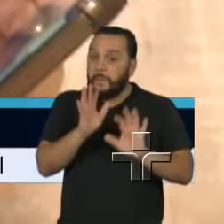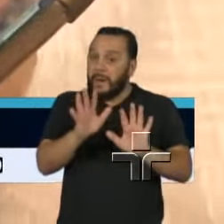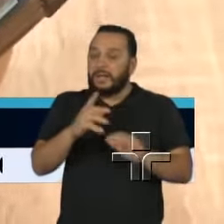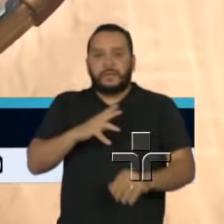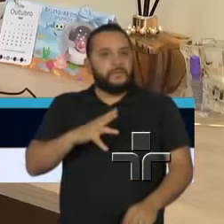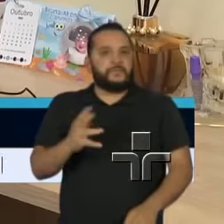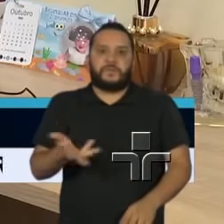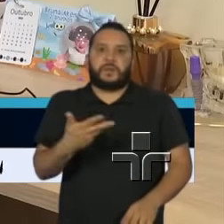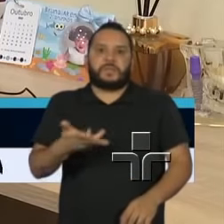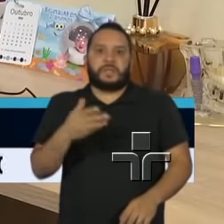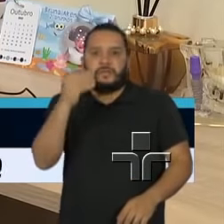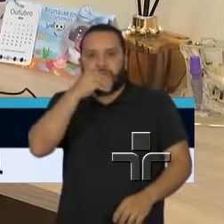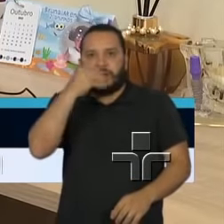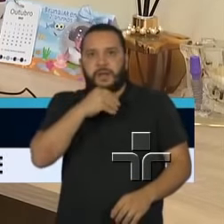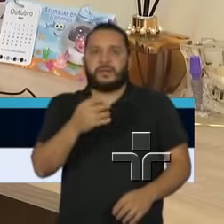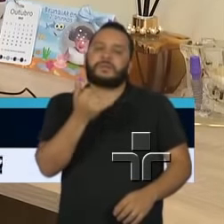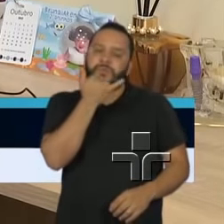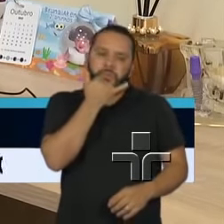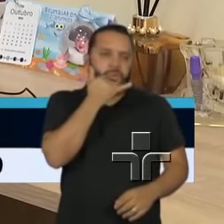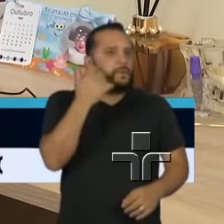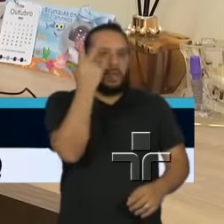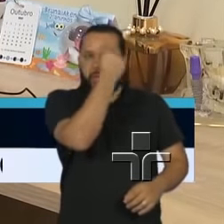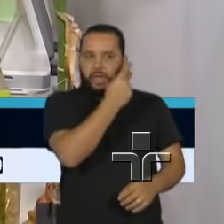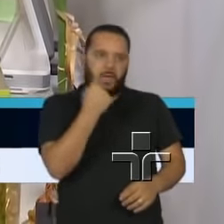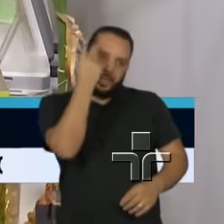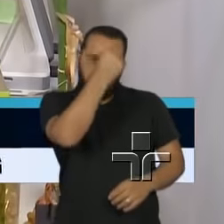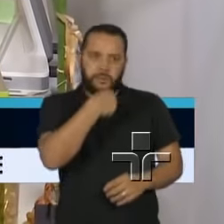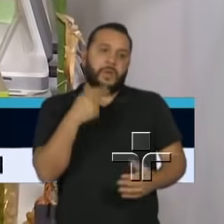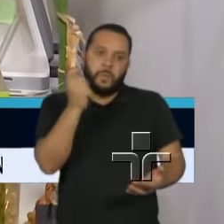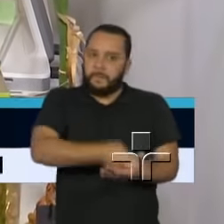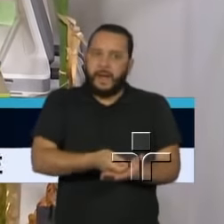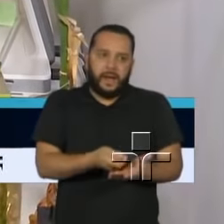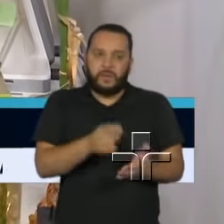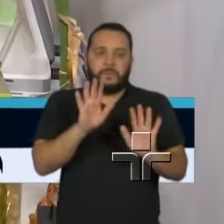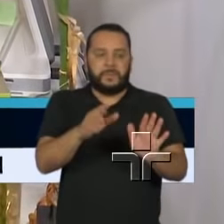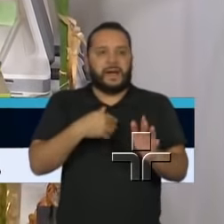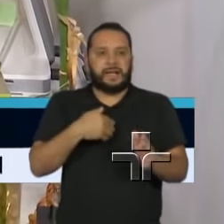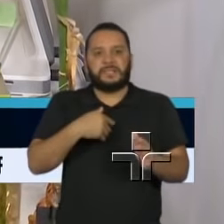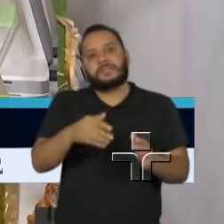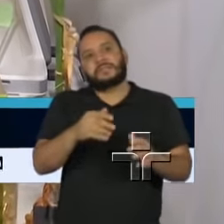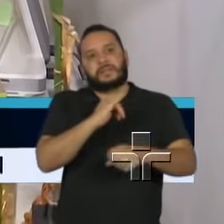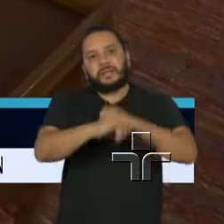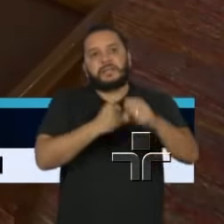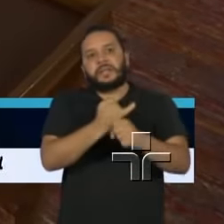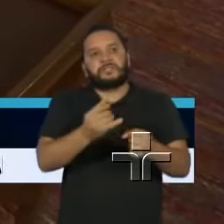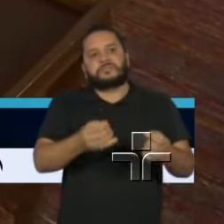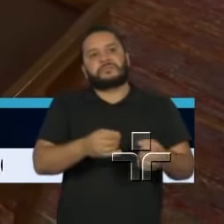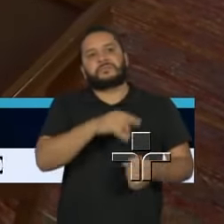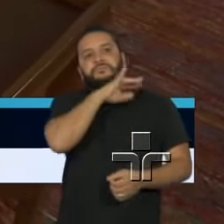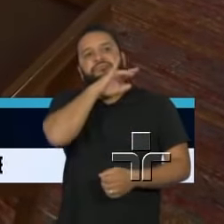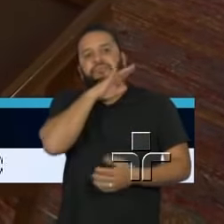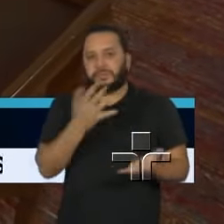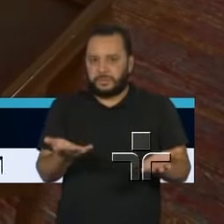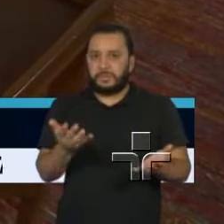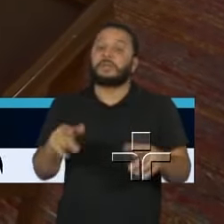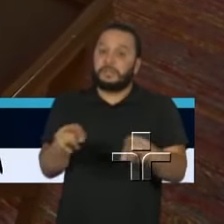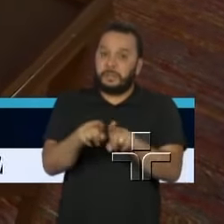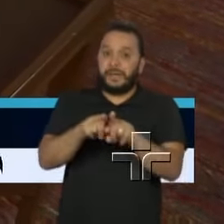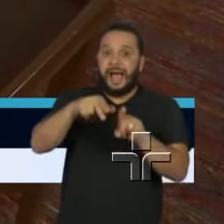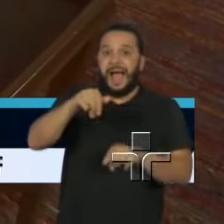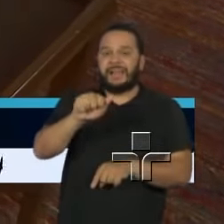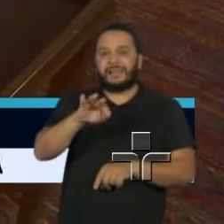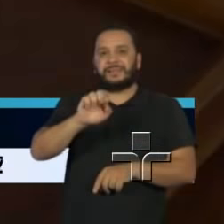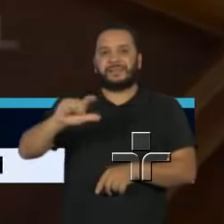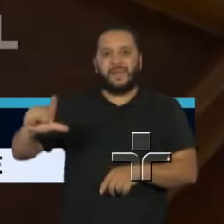A conclusão que eu falo é que a gente é enganado. Eu pago por um serviço que não funciona. Assim como na telefonia móvel, a Anatel permite que as operadoras de internet